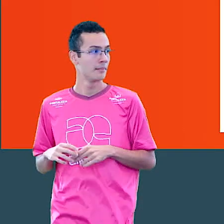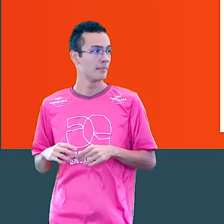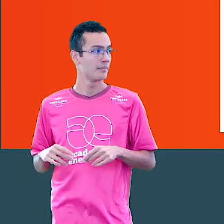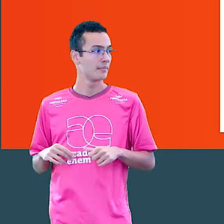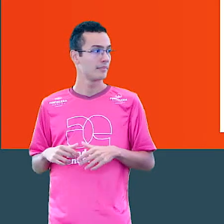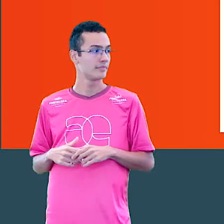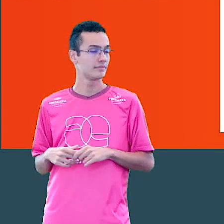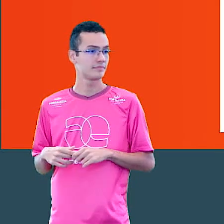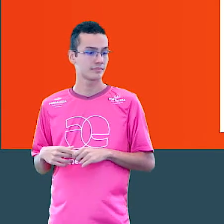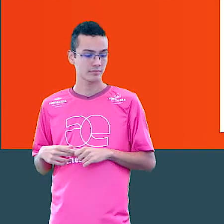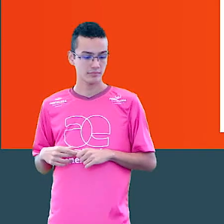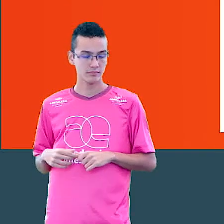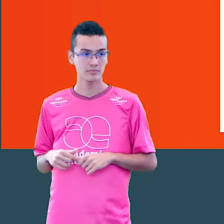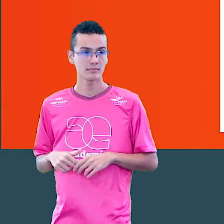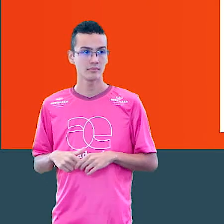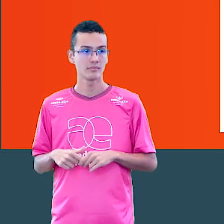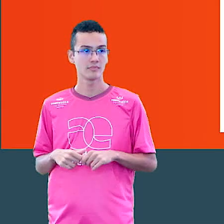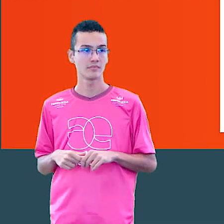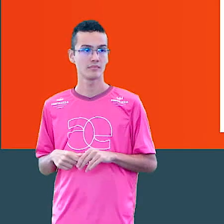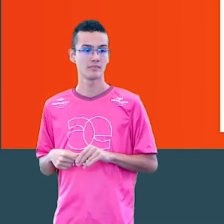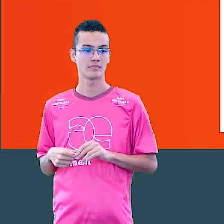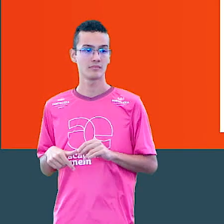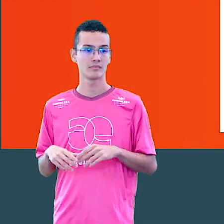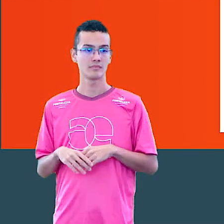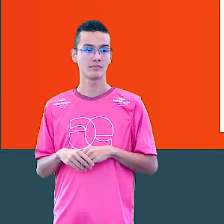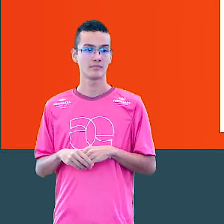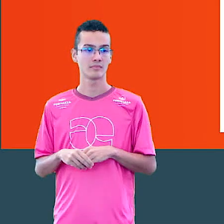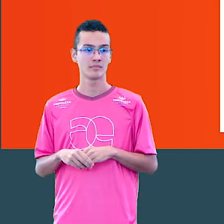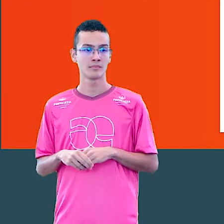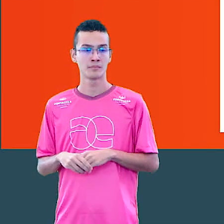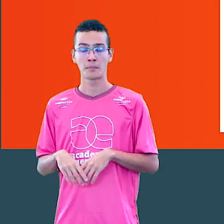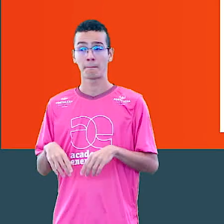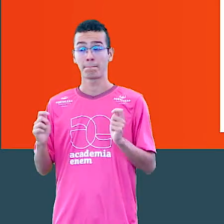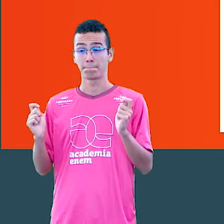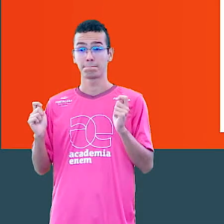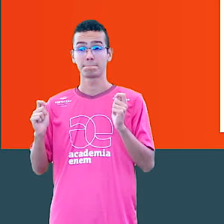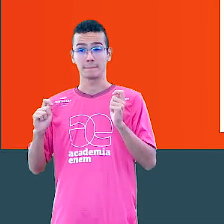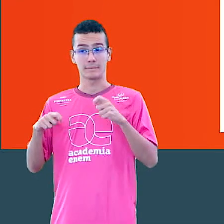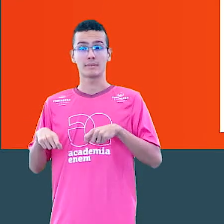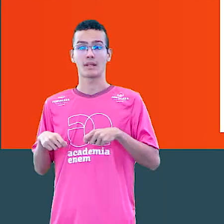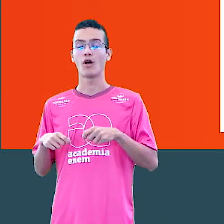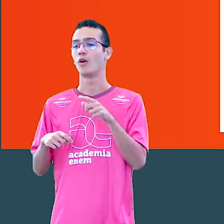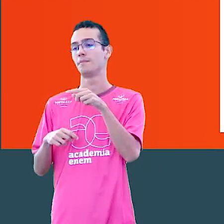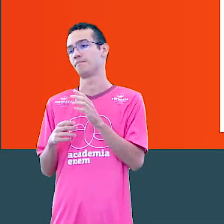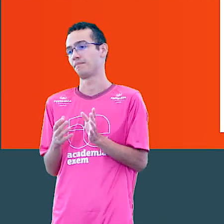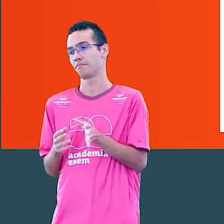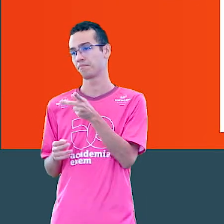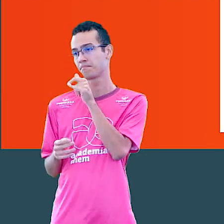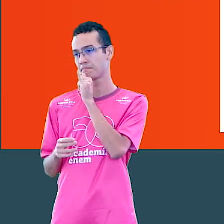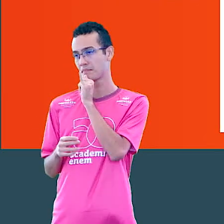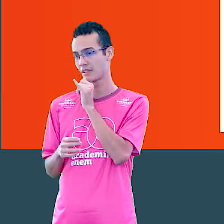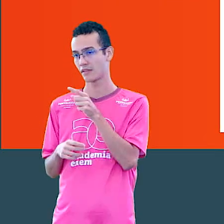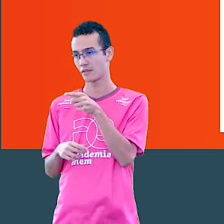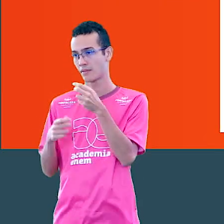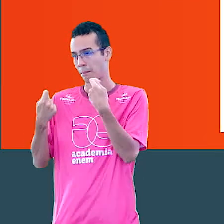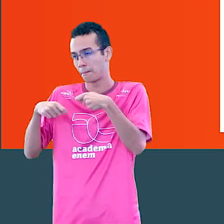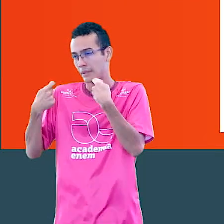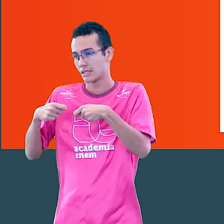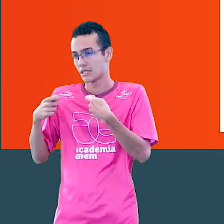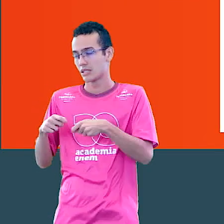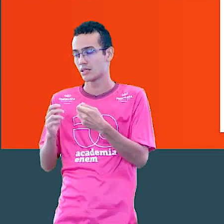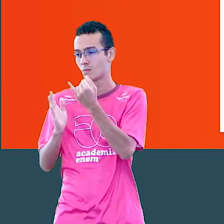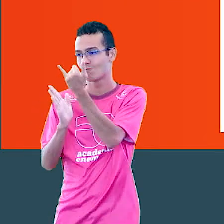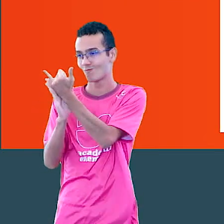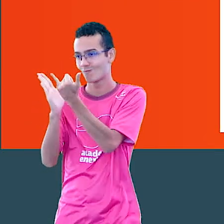fico impossibilitada de participar do ProUni. Existem mecanismos, você precisa realmente estar cadastrado no CAD único.